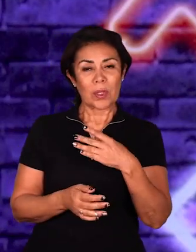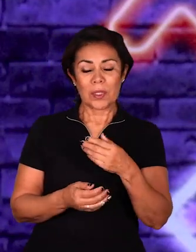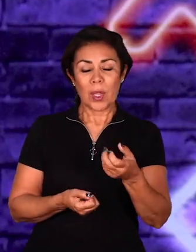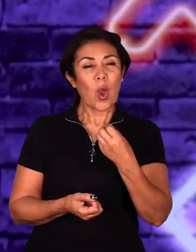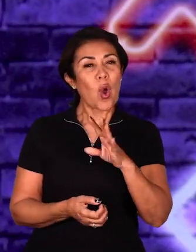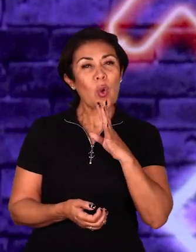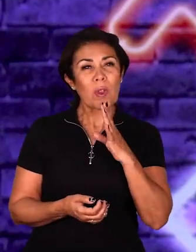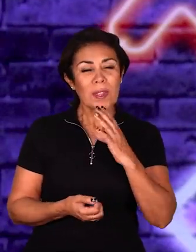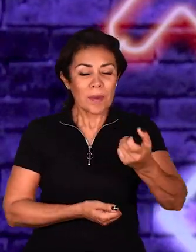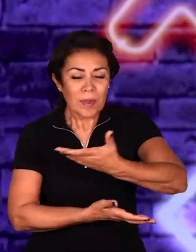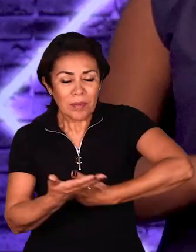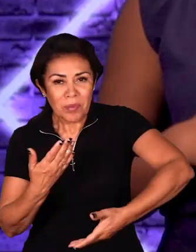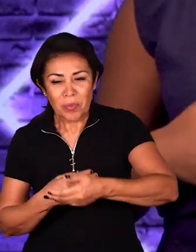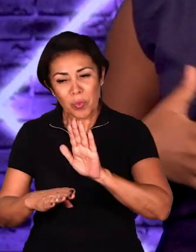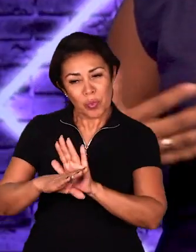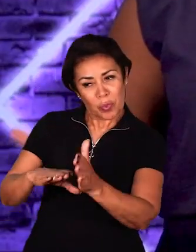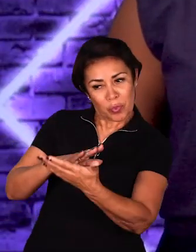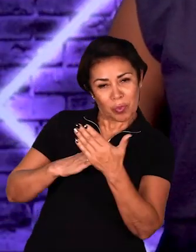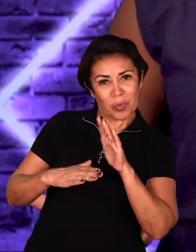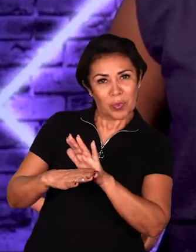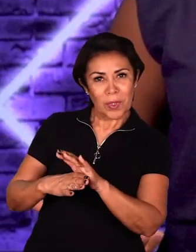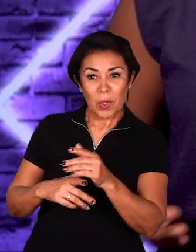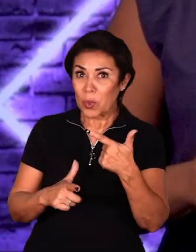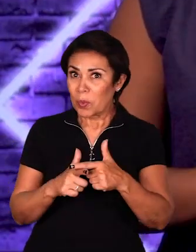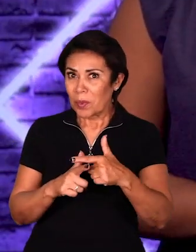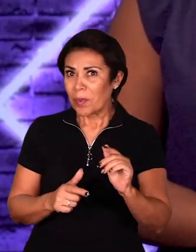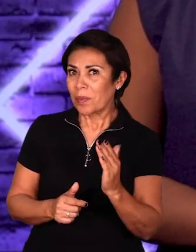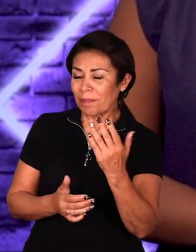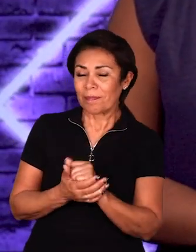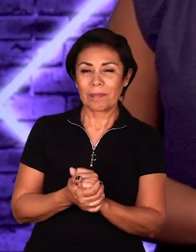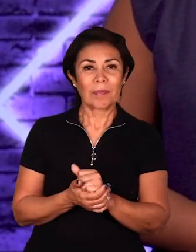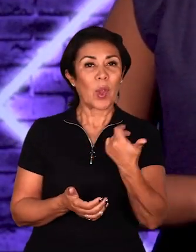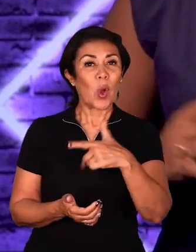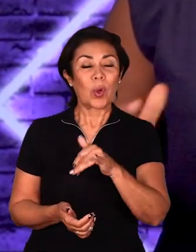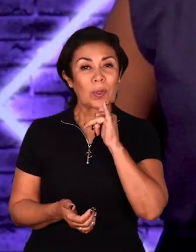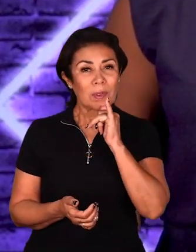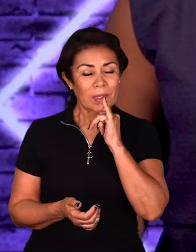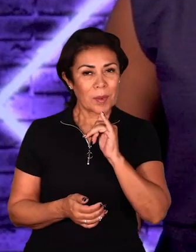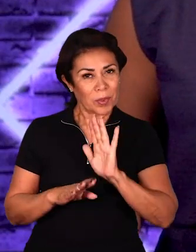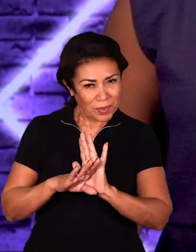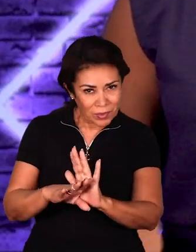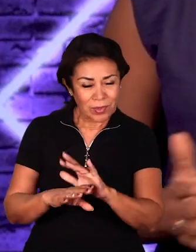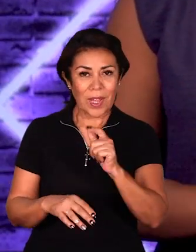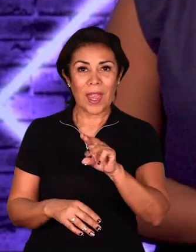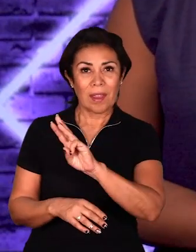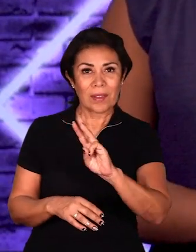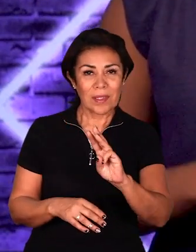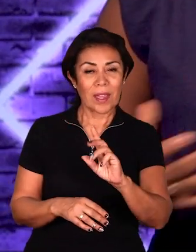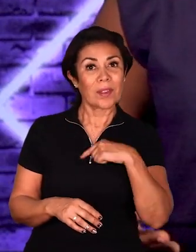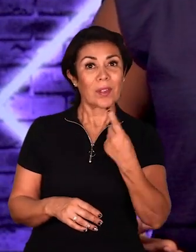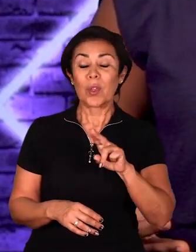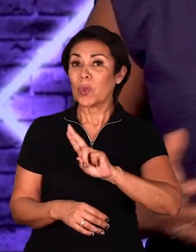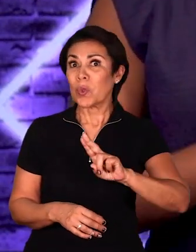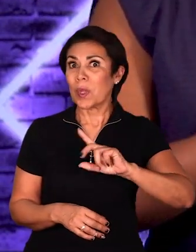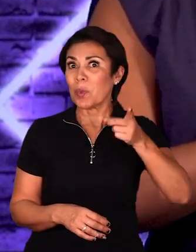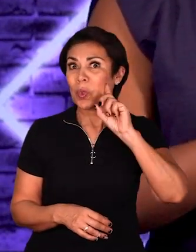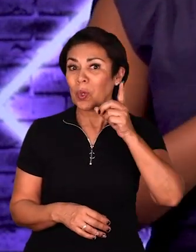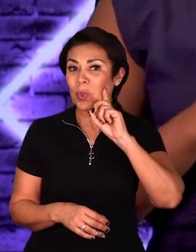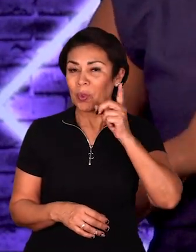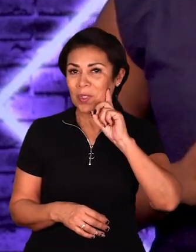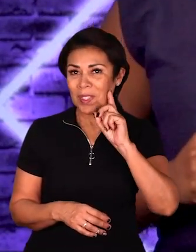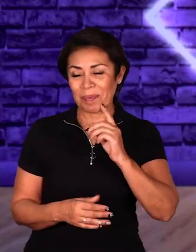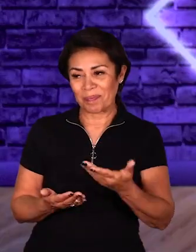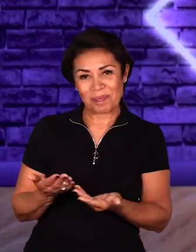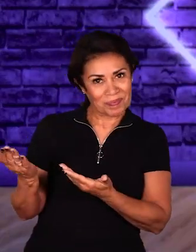comunidade, compartilhamos conhecimento e ajudamos uns aos outros a solucionar problemas. Um dos maiores exemplos dessa colaboração é um site que a gente usa